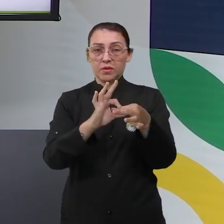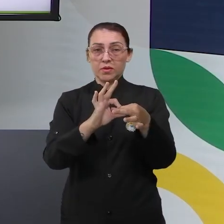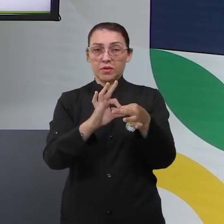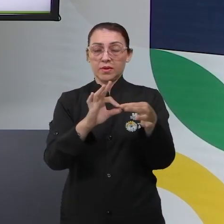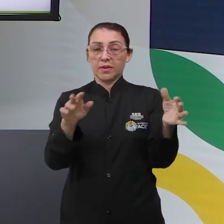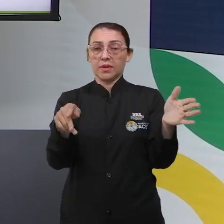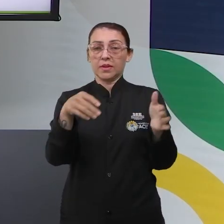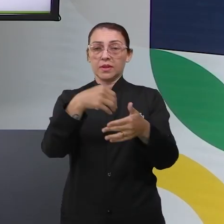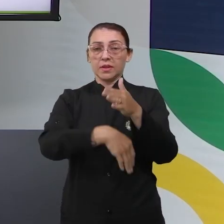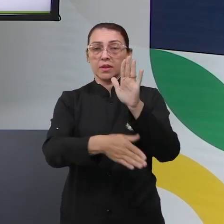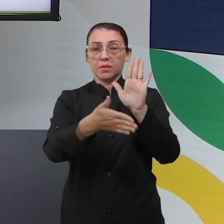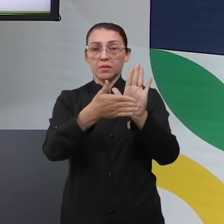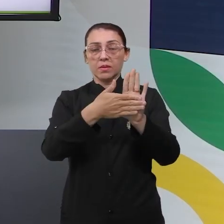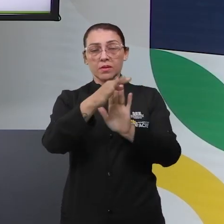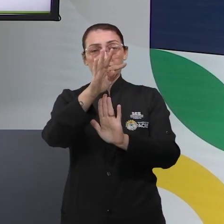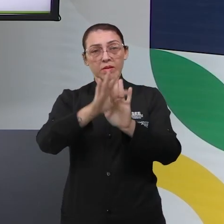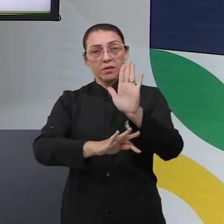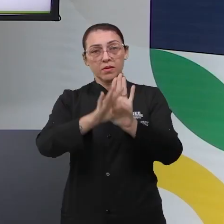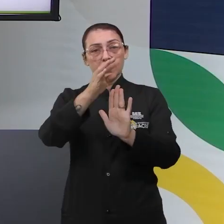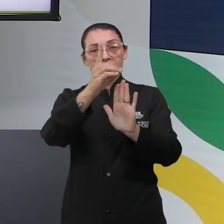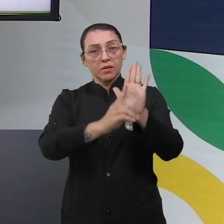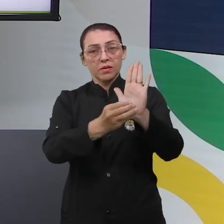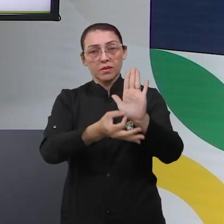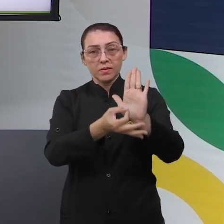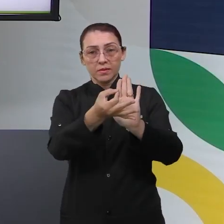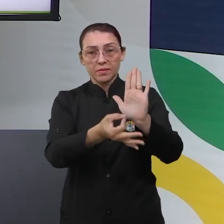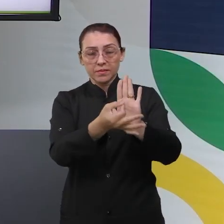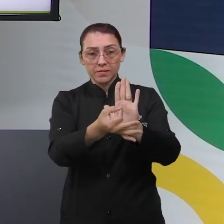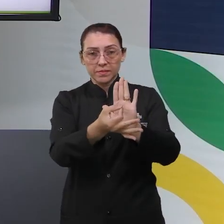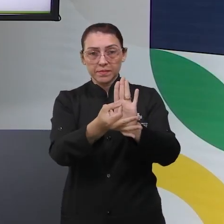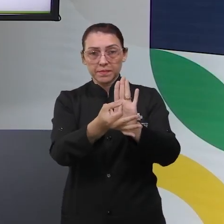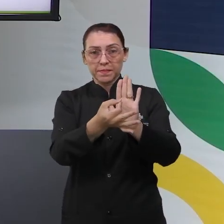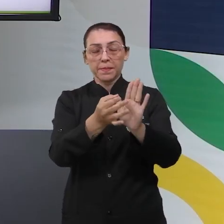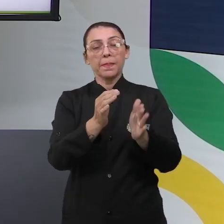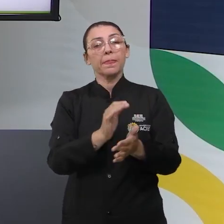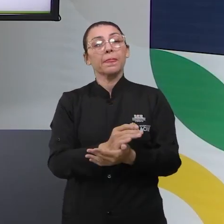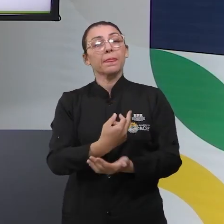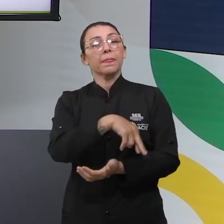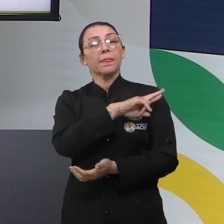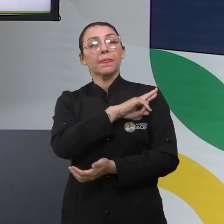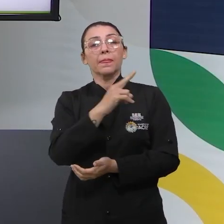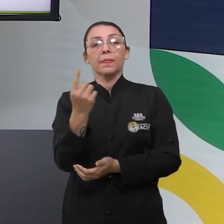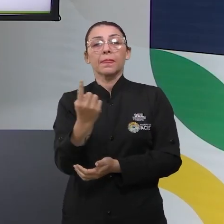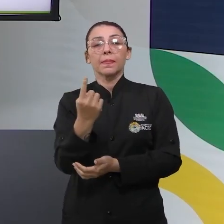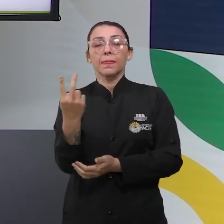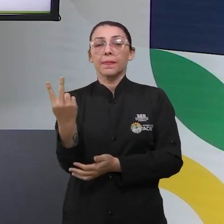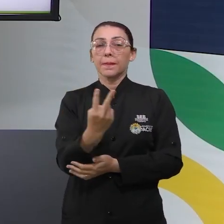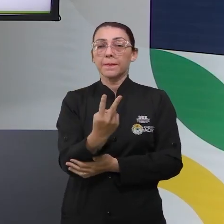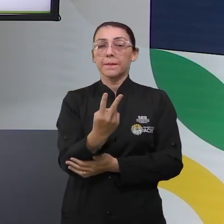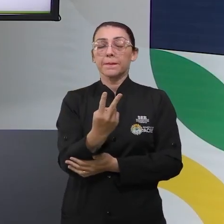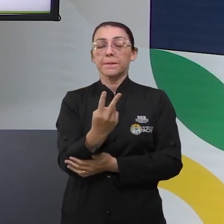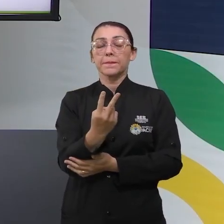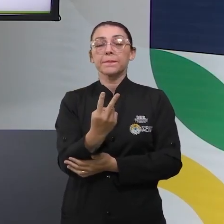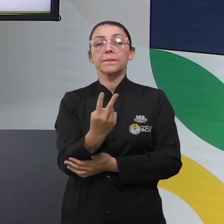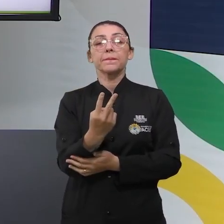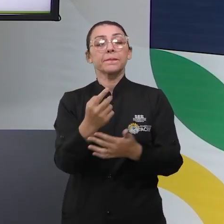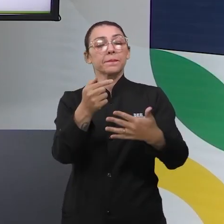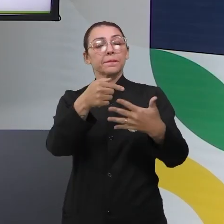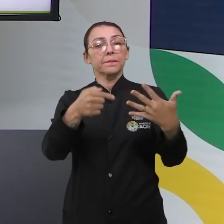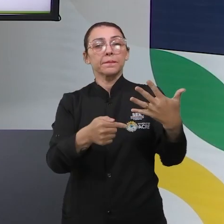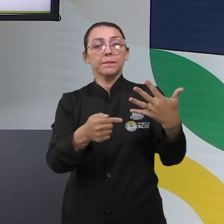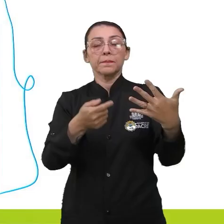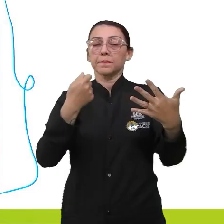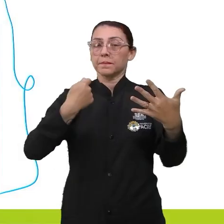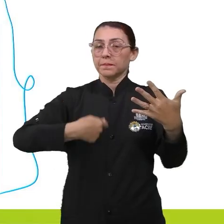da proposta do texto de dissertativa argumentativa. Então, a competência 1 e 2 vai falar sobre esses pontos que vocês